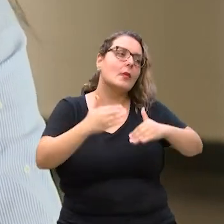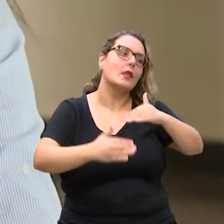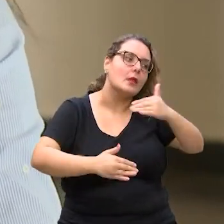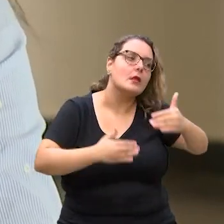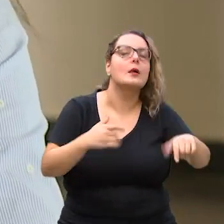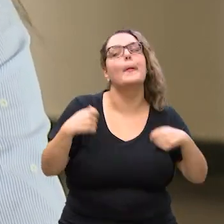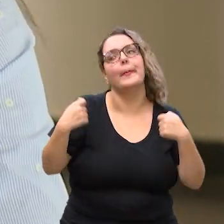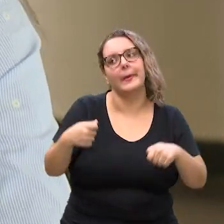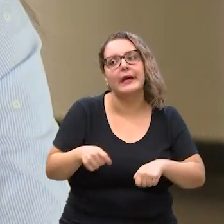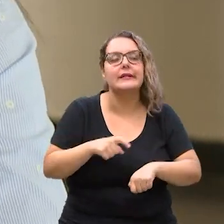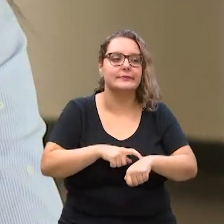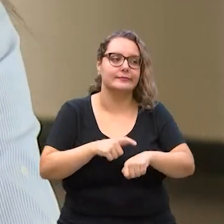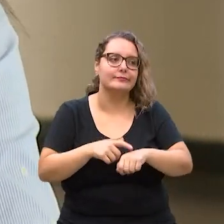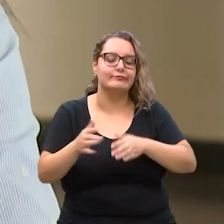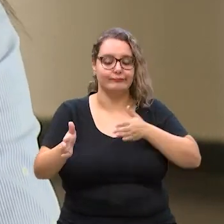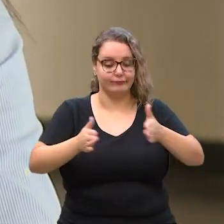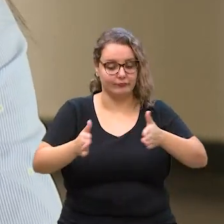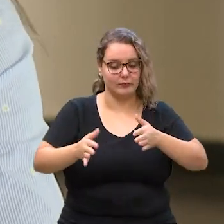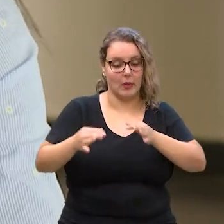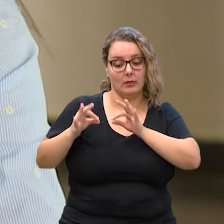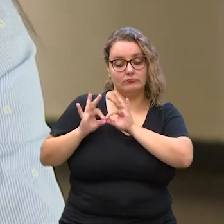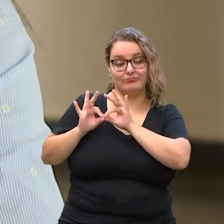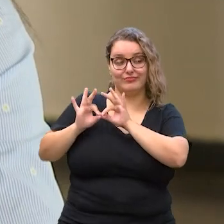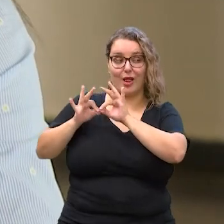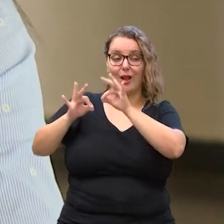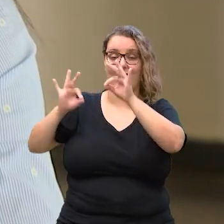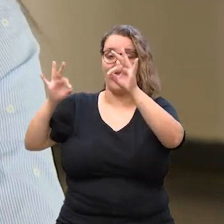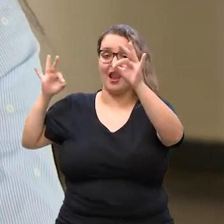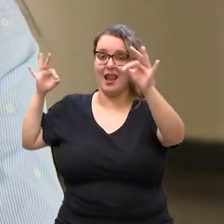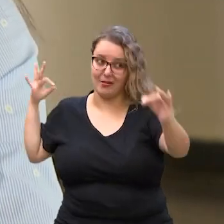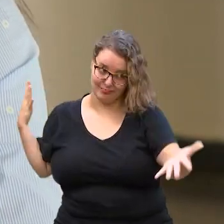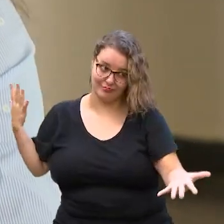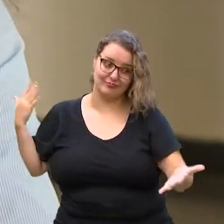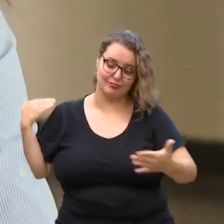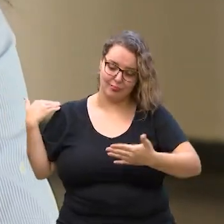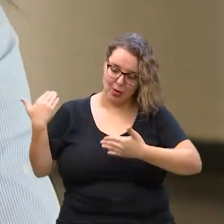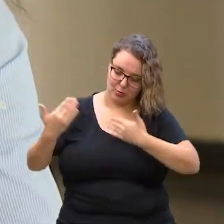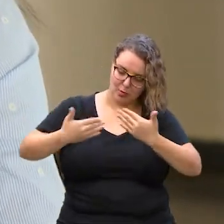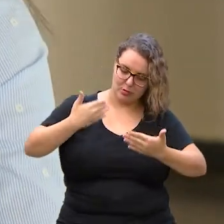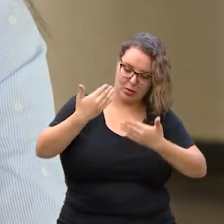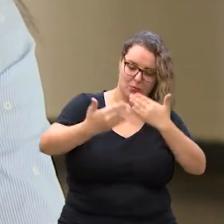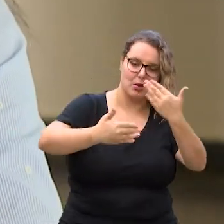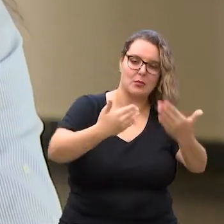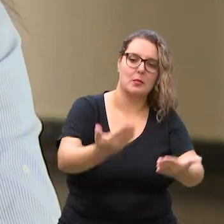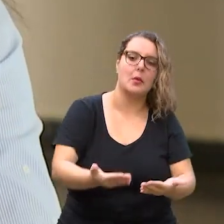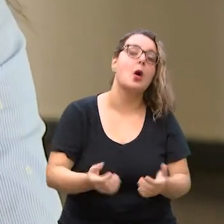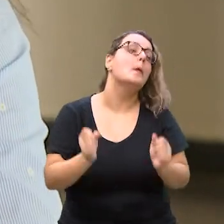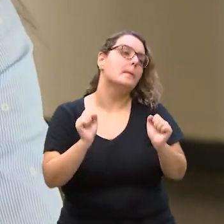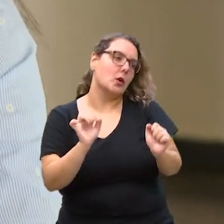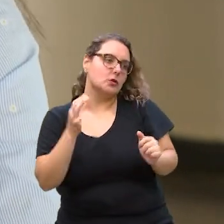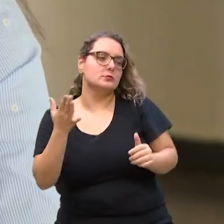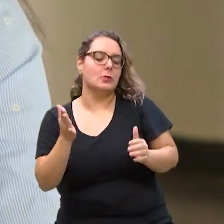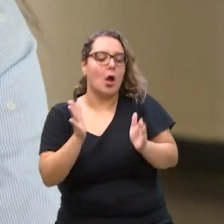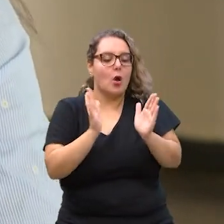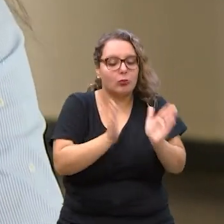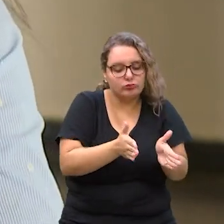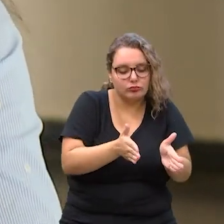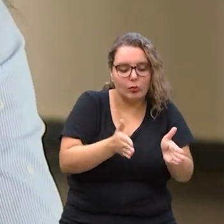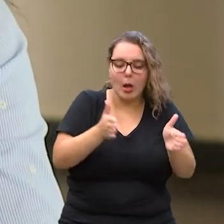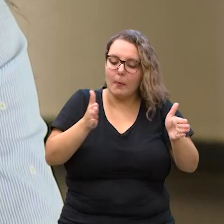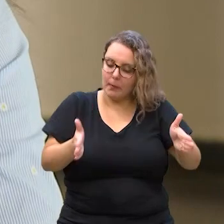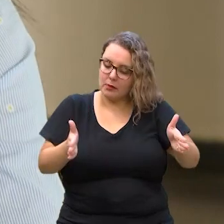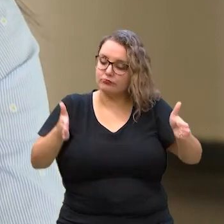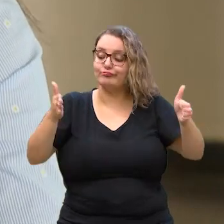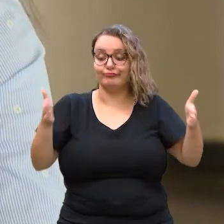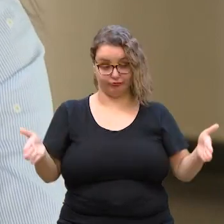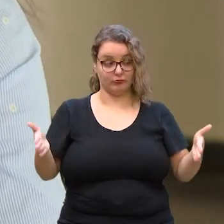do esporte ela é a longo prazo, né? Ela não é, ela pode até surtir efeitos a curto e médio prazo, mas é um trabalho a